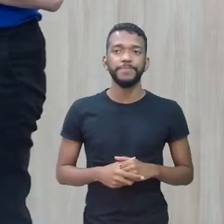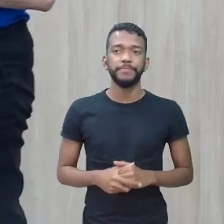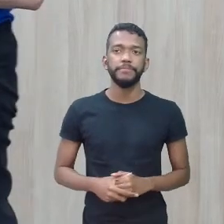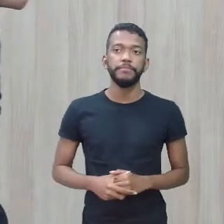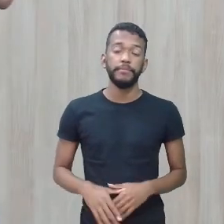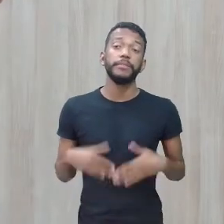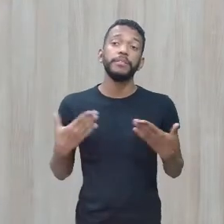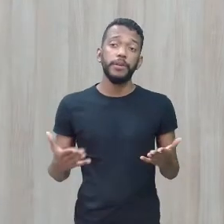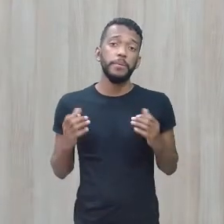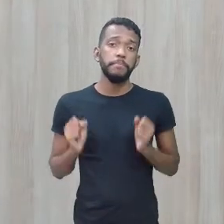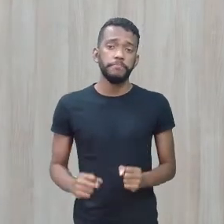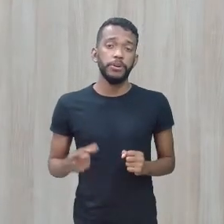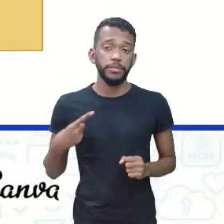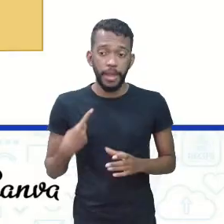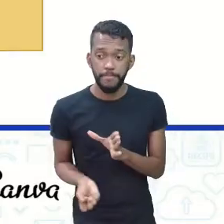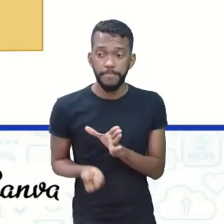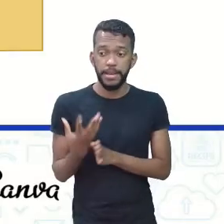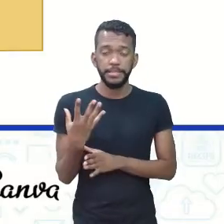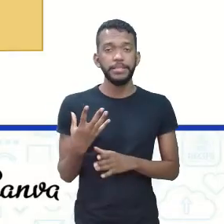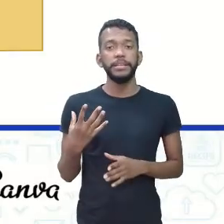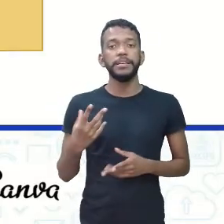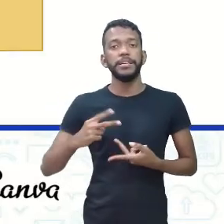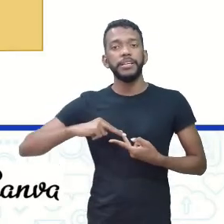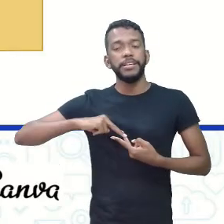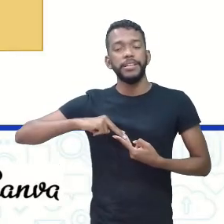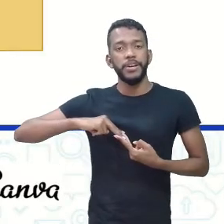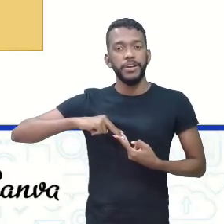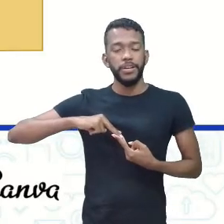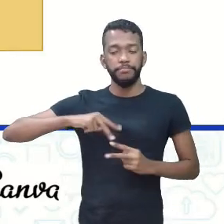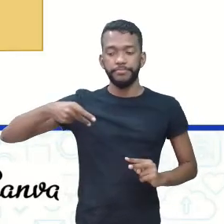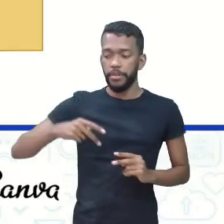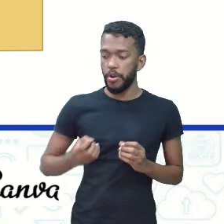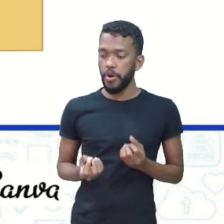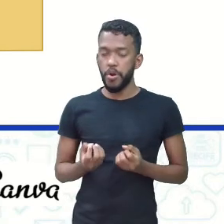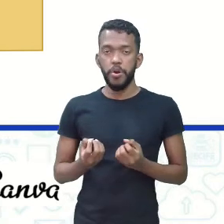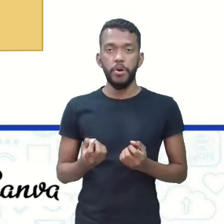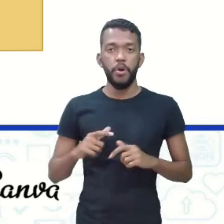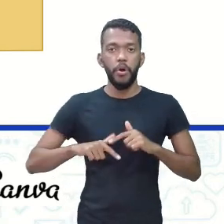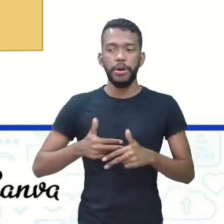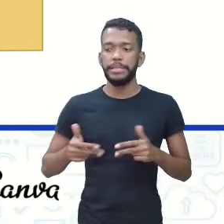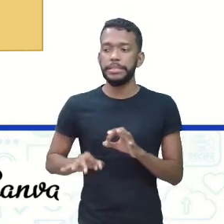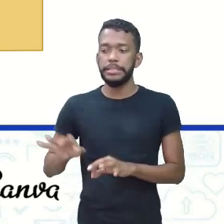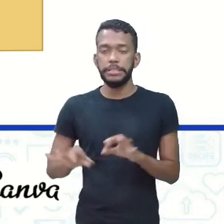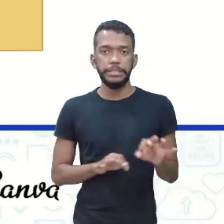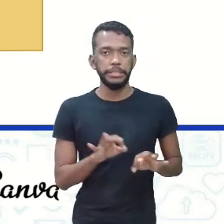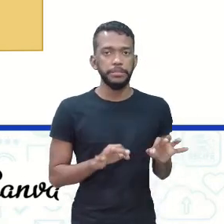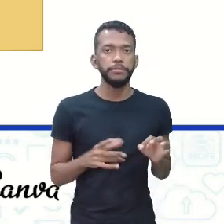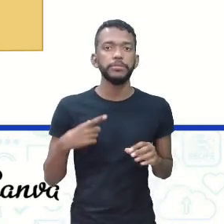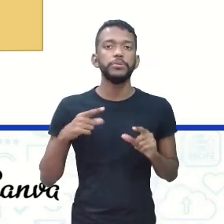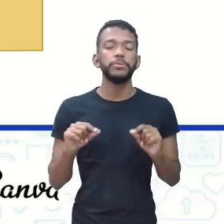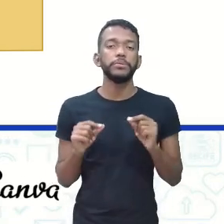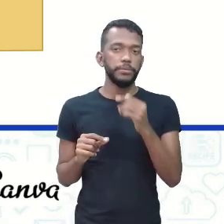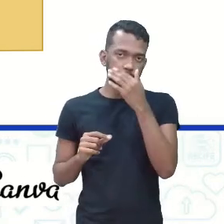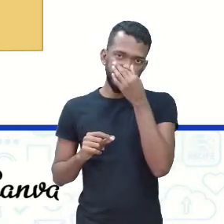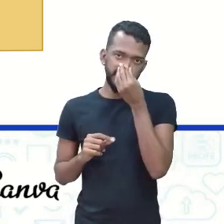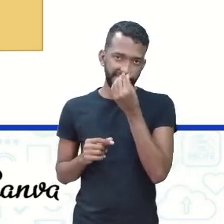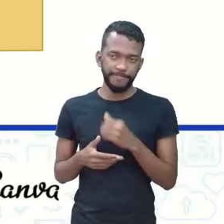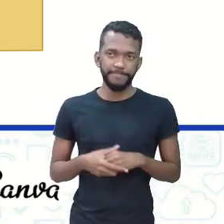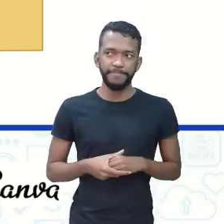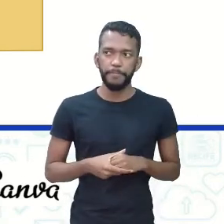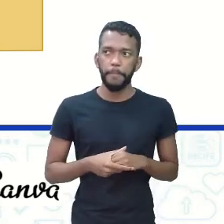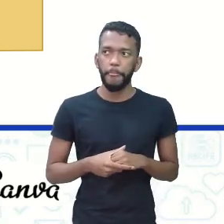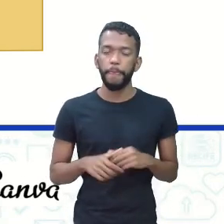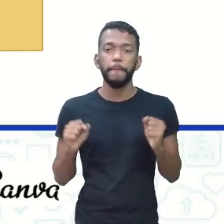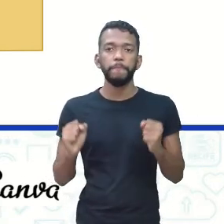Então, ela pode se manifestar em que organismos? A reprodução assexuada. Ela pode